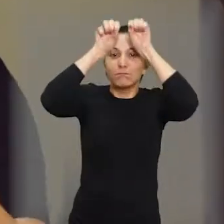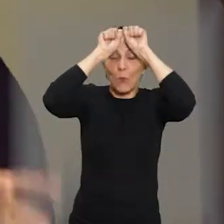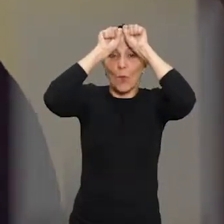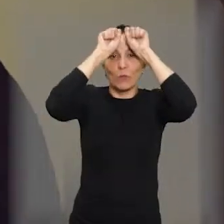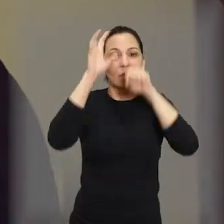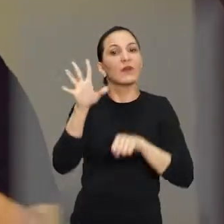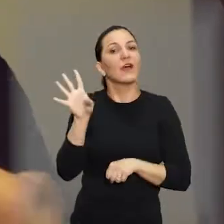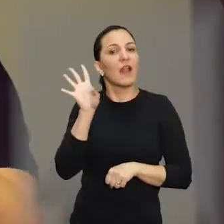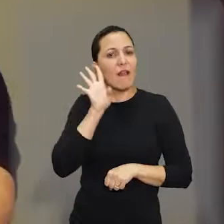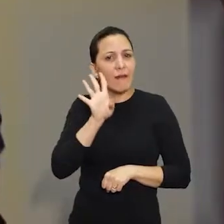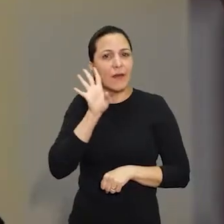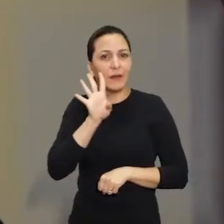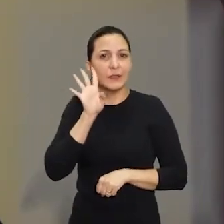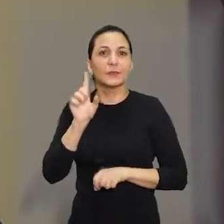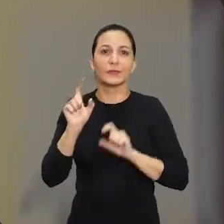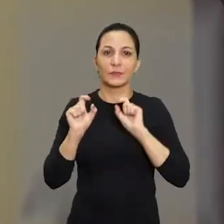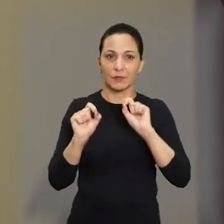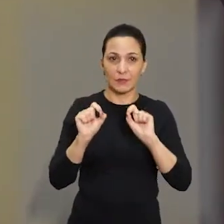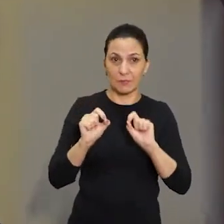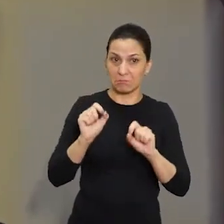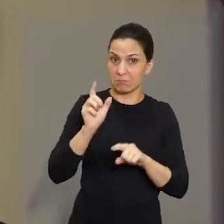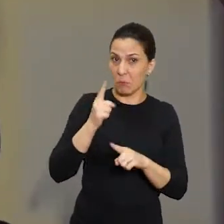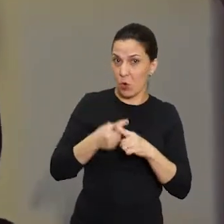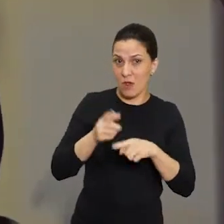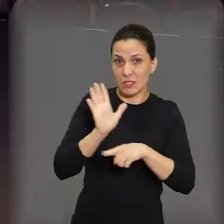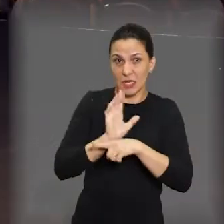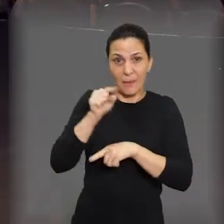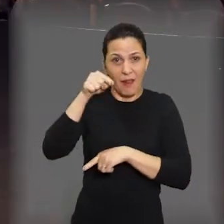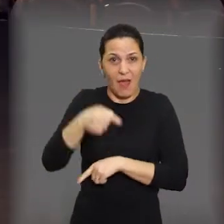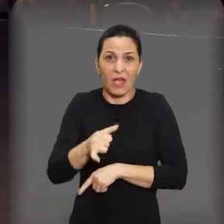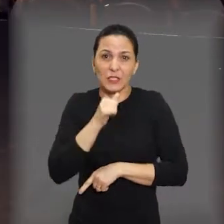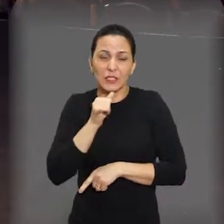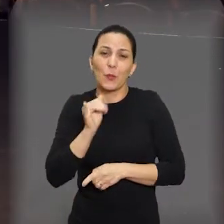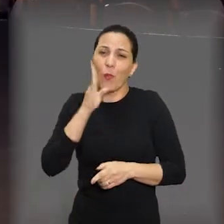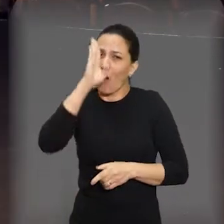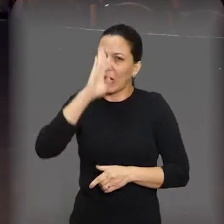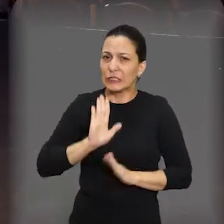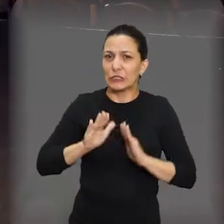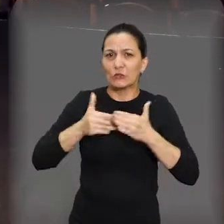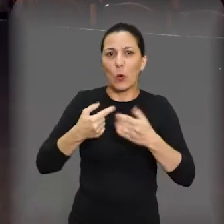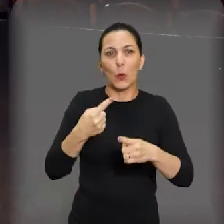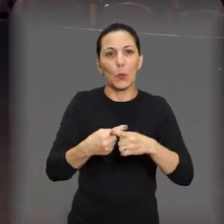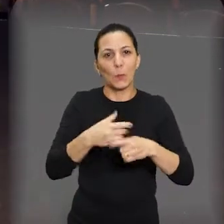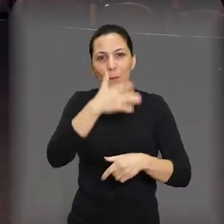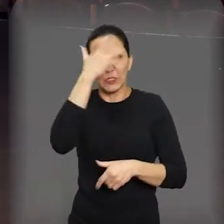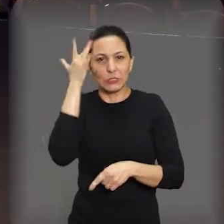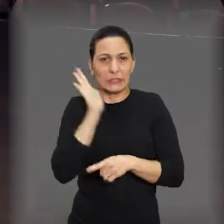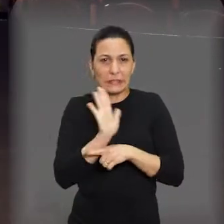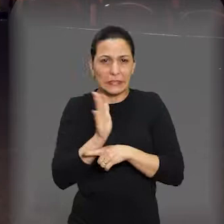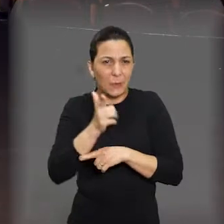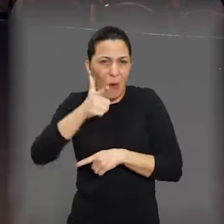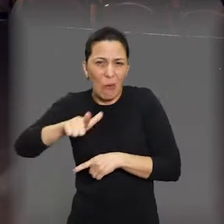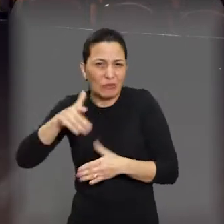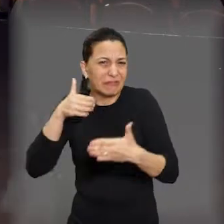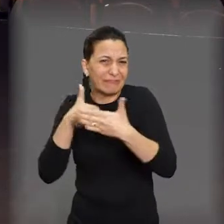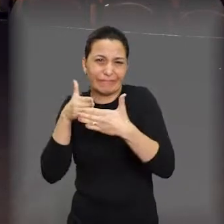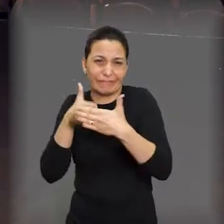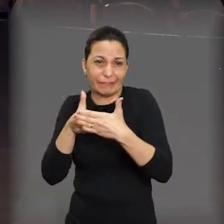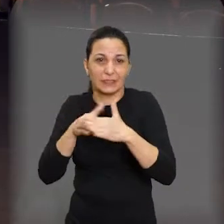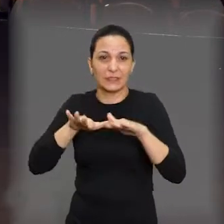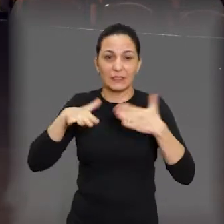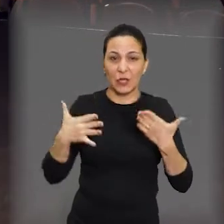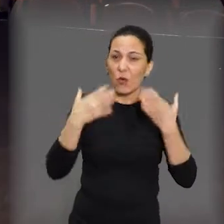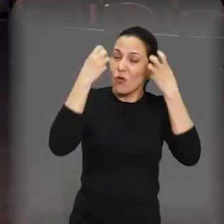gratuito, voltado para um determinado público que às vezes não tem um acesso. Então é legal explicar um pouco aquilo. Eu acho que